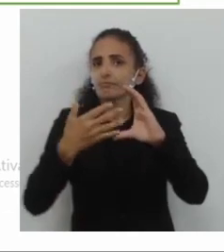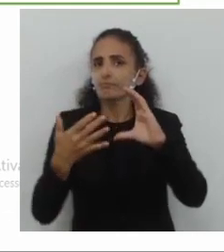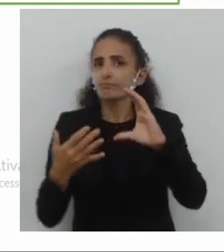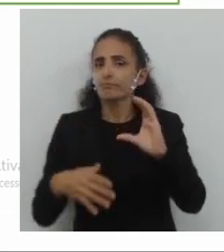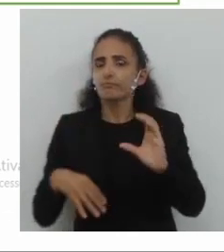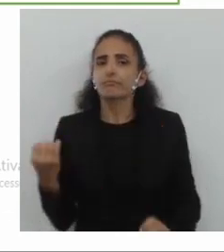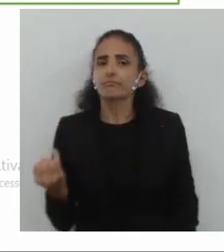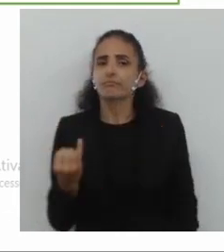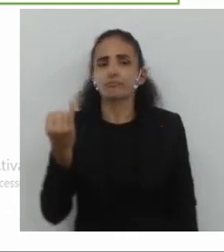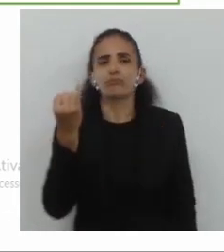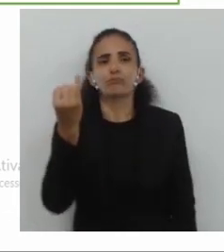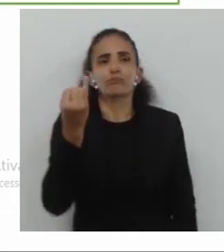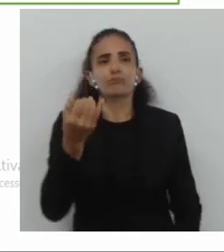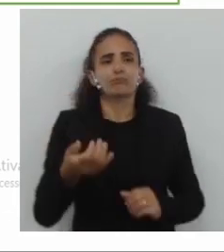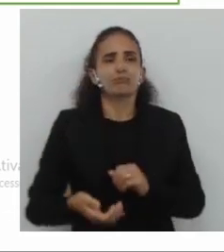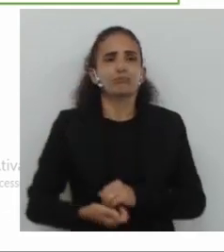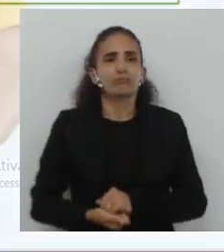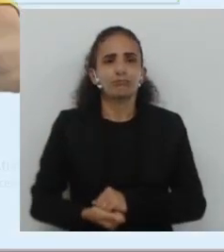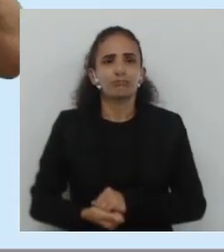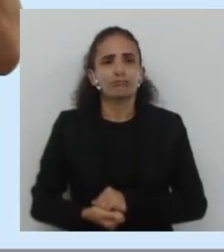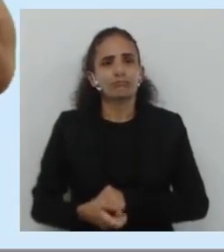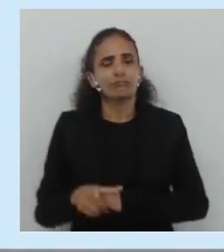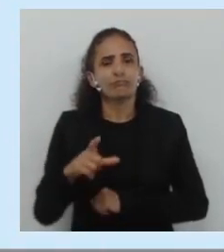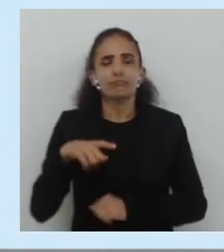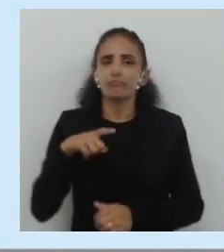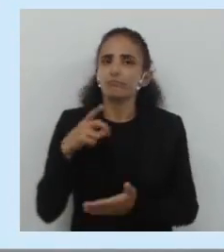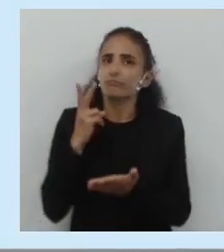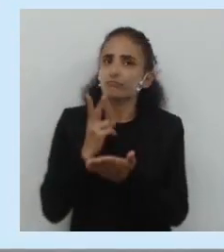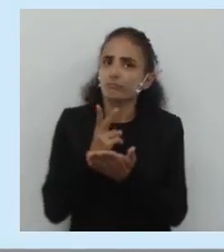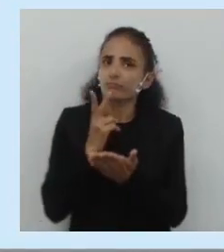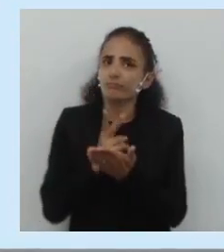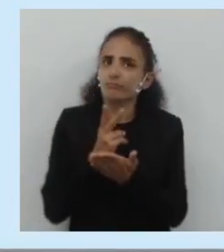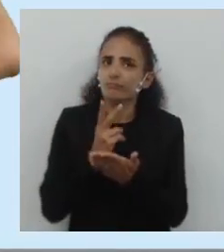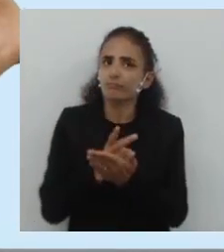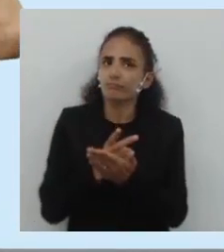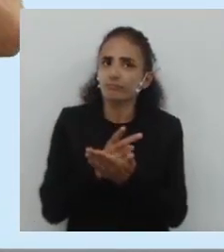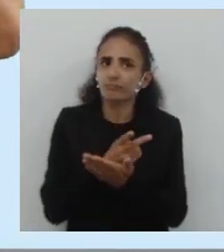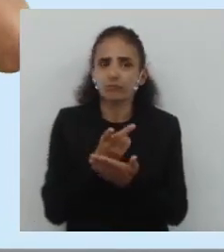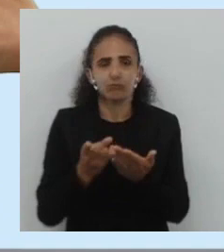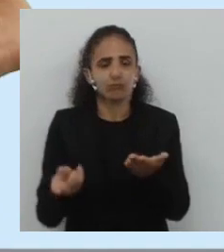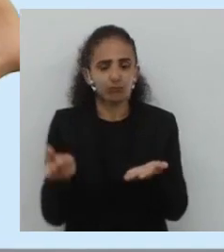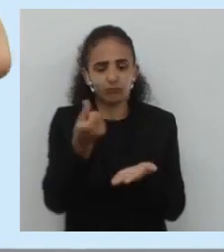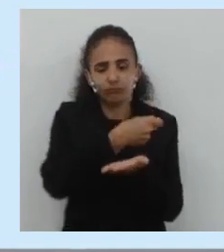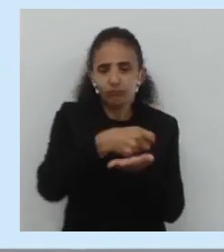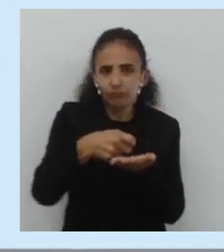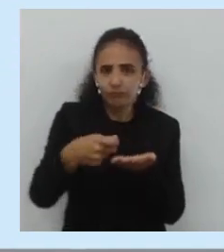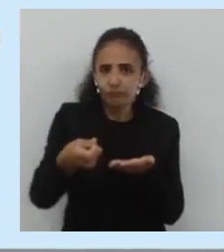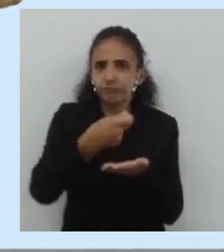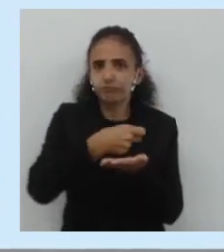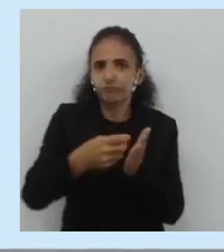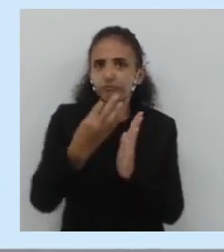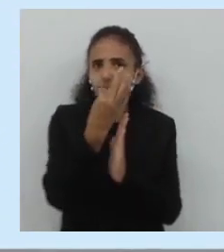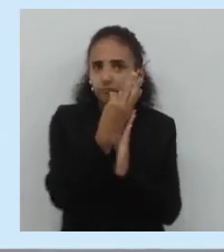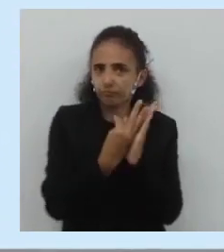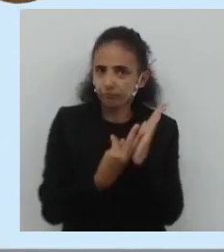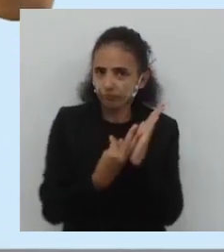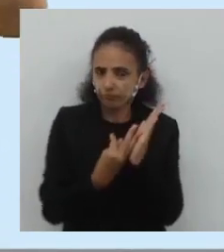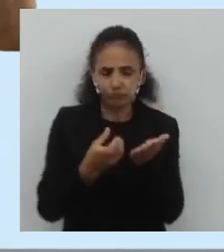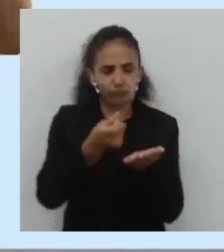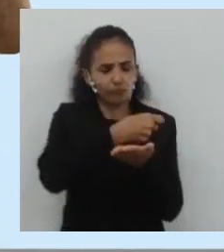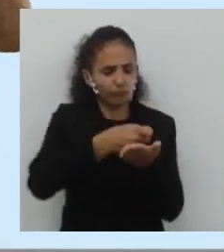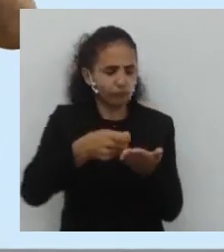essencial. Sempre, cortando aqui para mim, sempre com essa questão da tomada de nota,